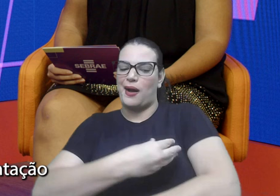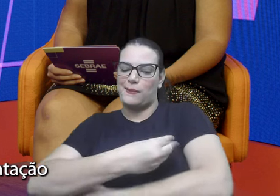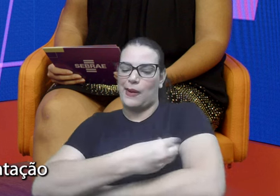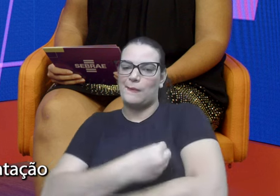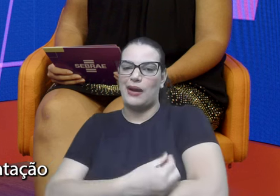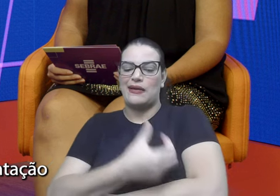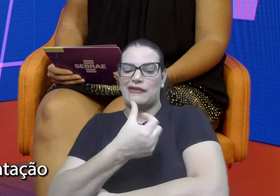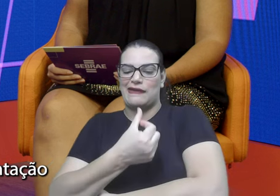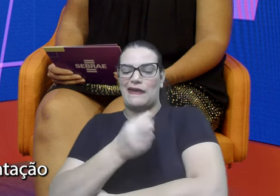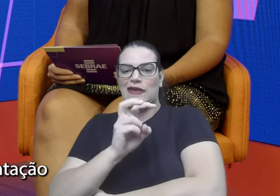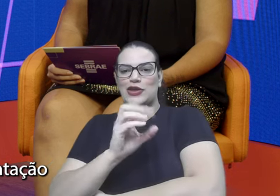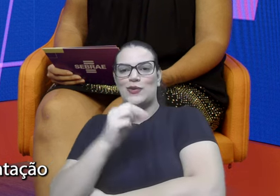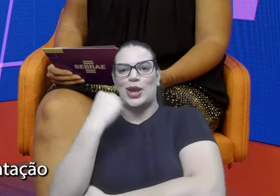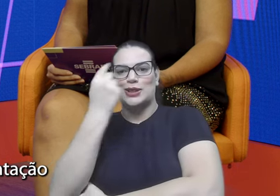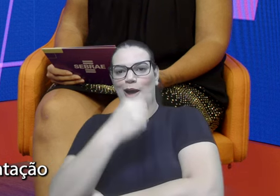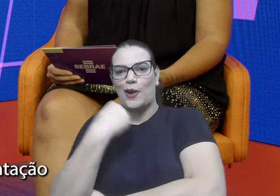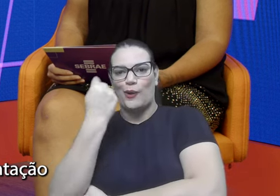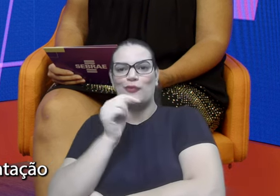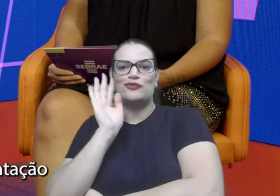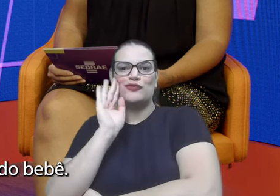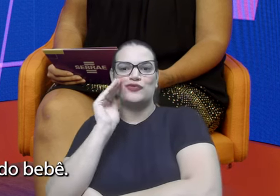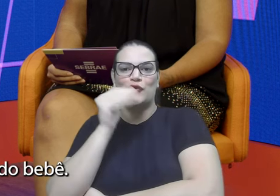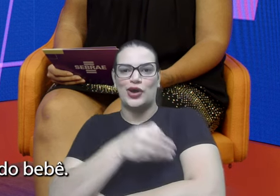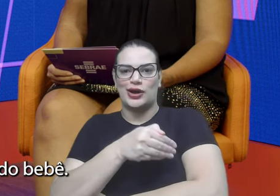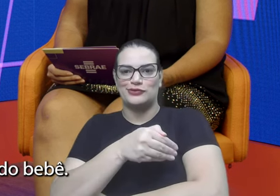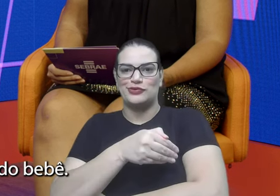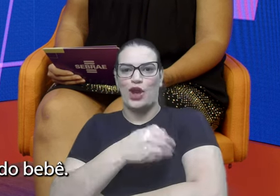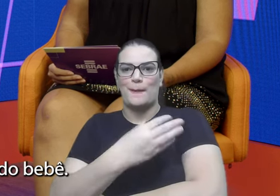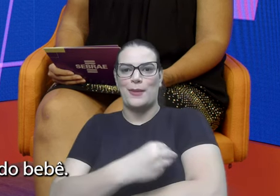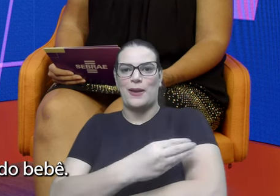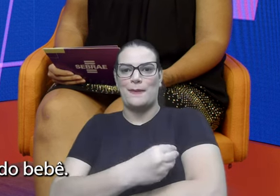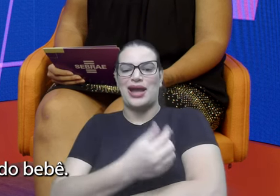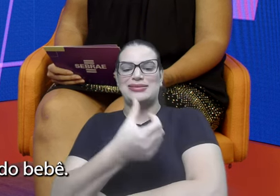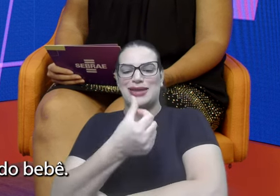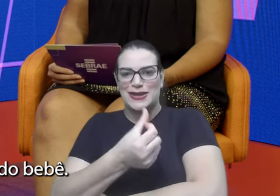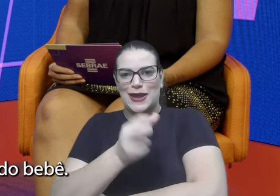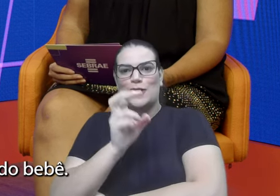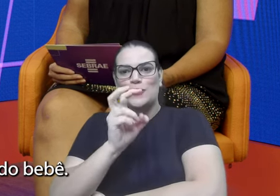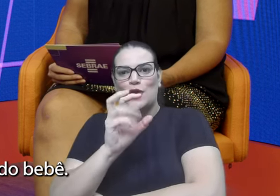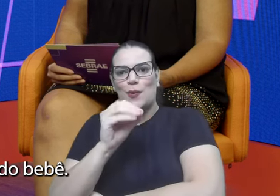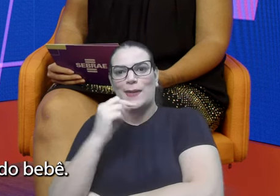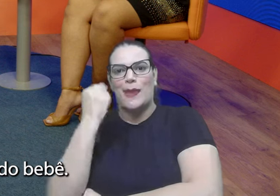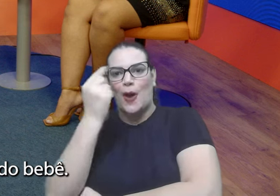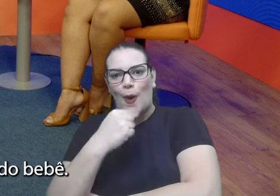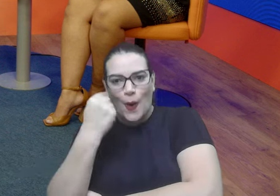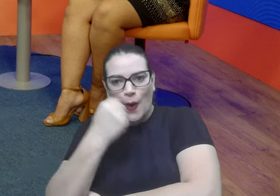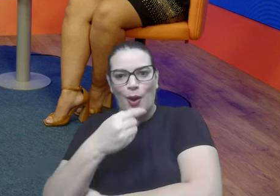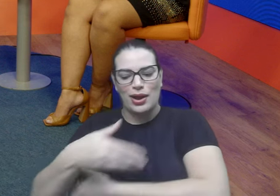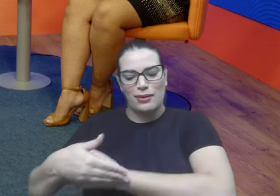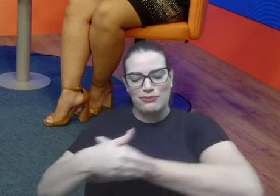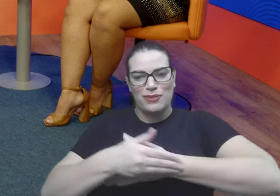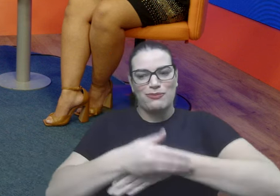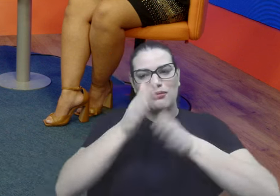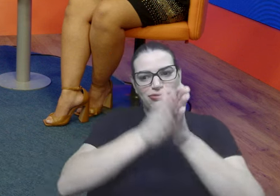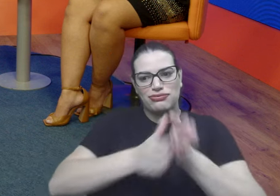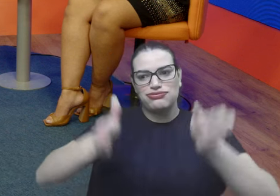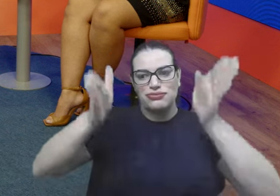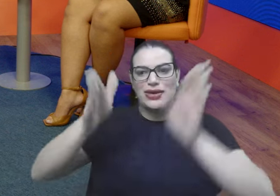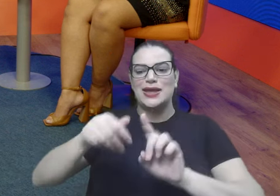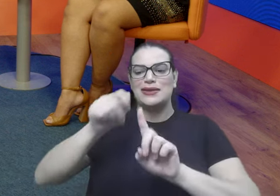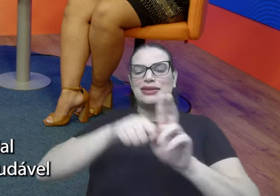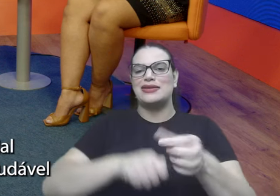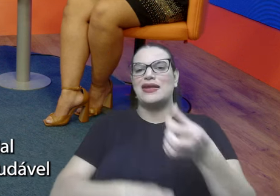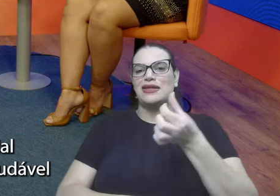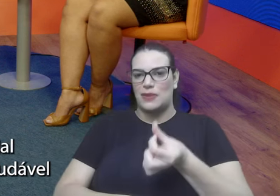65050 horas à prática da amamentação nos seis primeiros meses de vida do bebê Nossa que